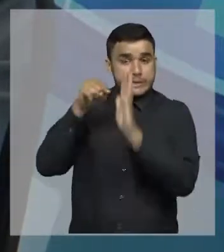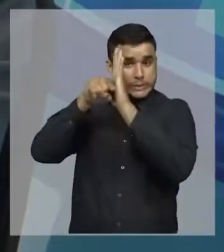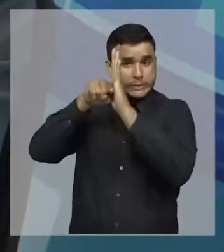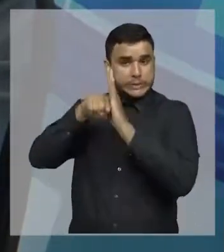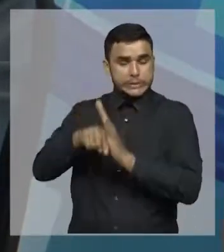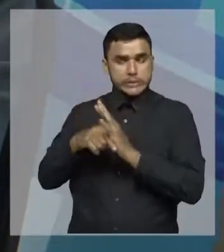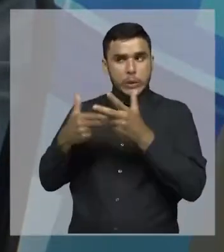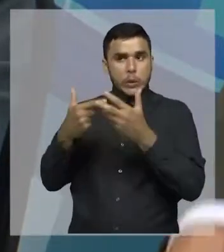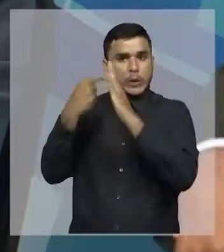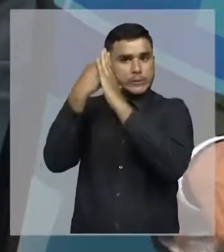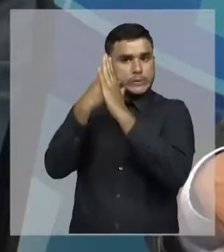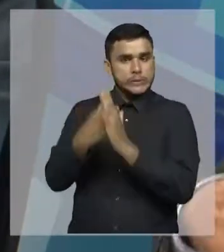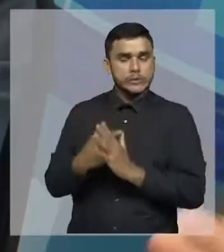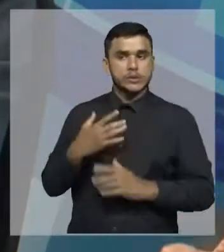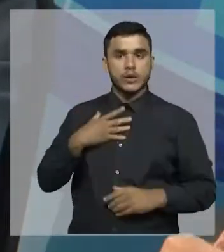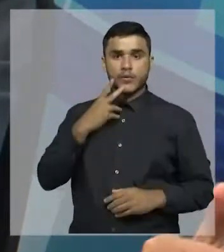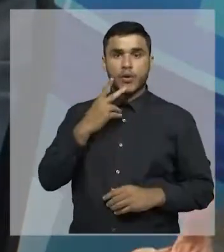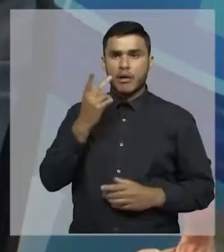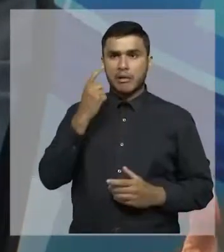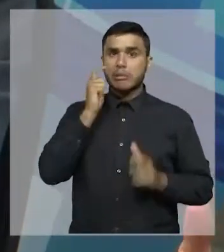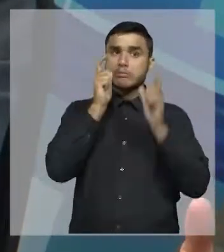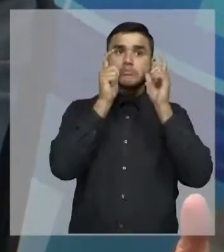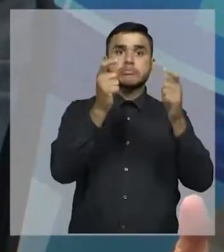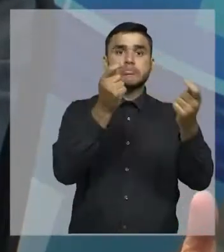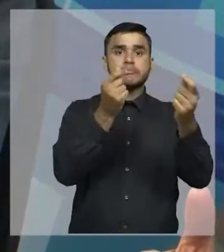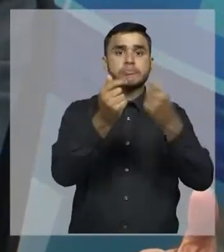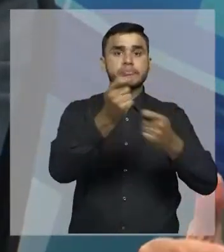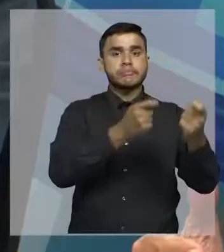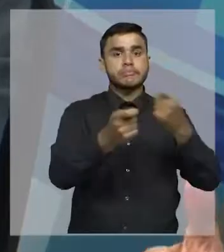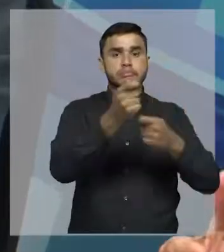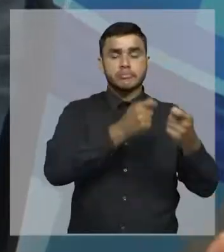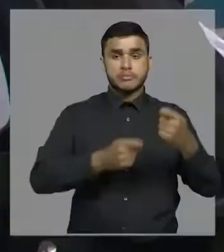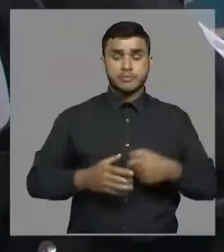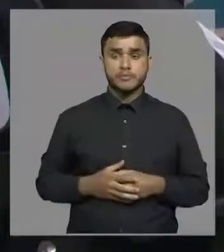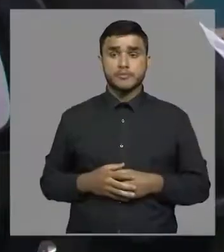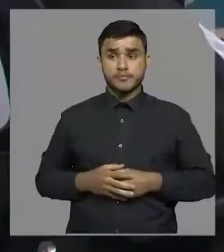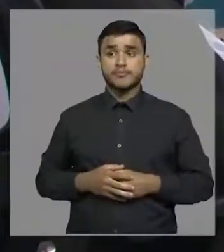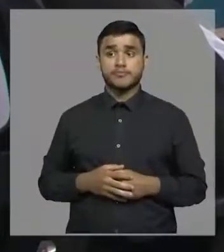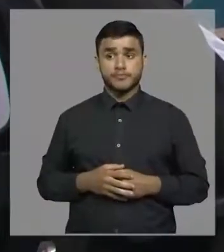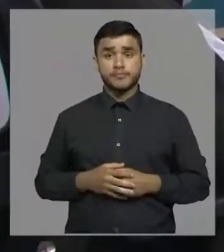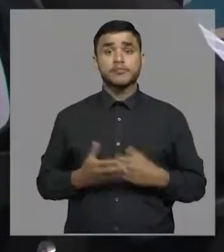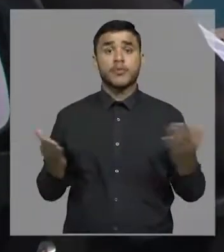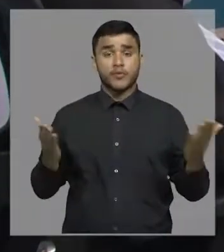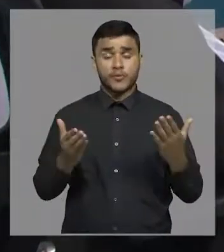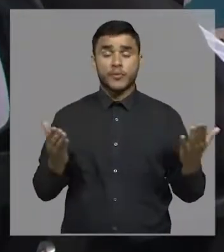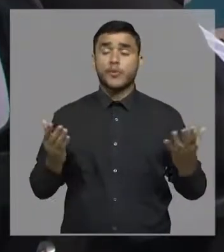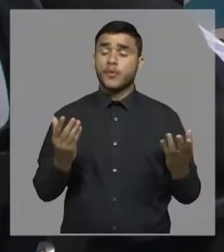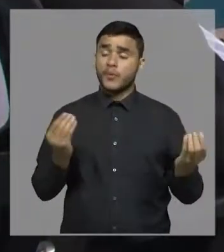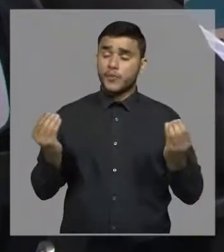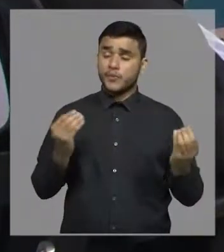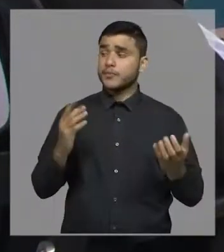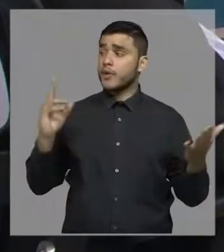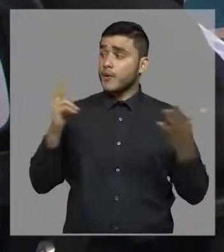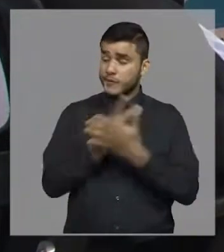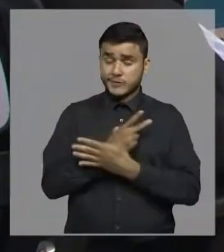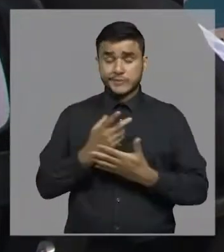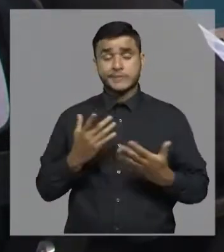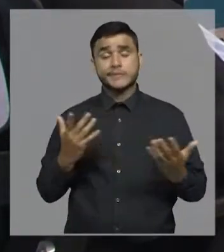país. E por isso é que, embora em cadeia está na moda, né? Embora em alguns